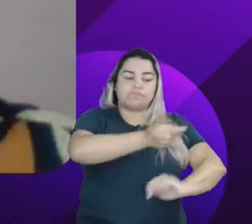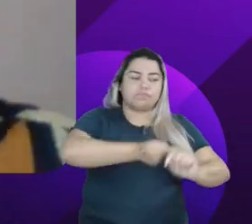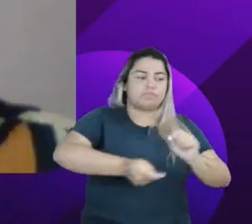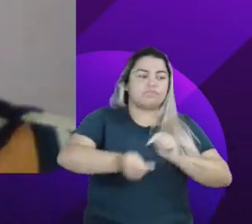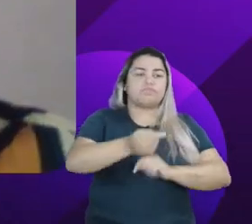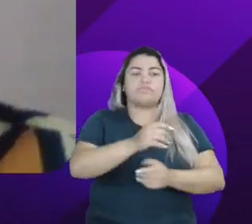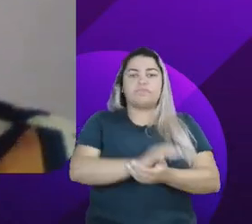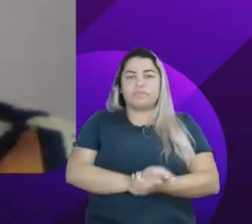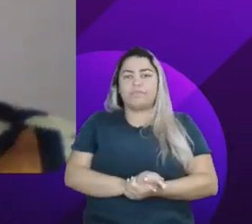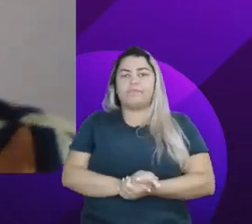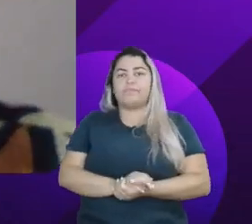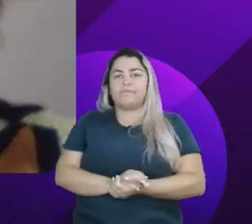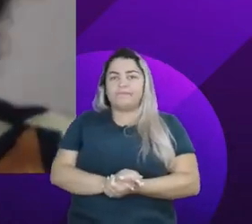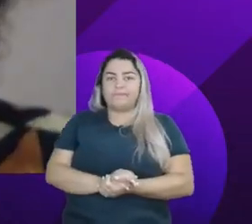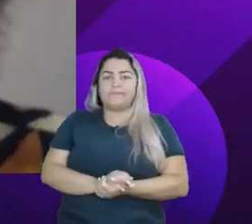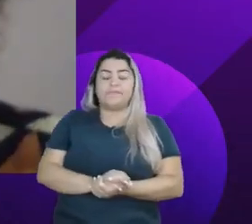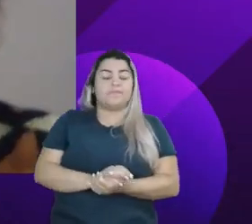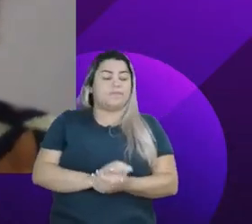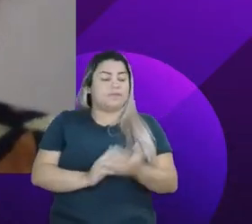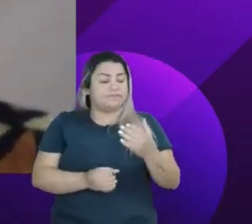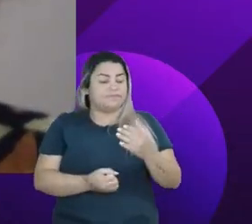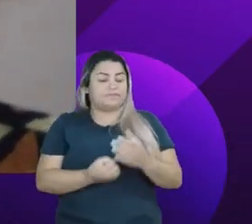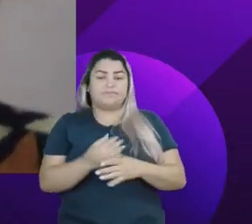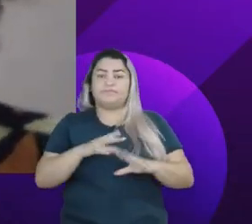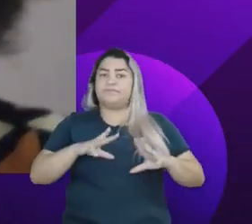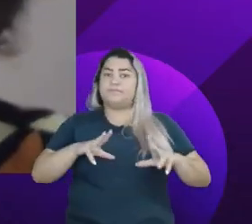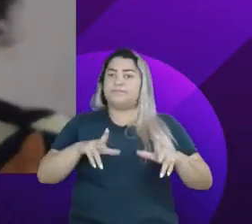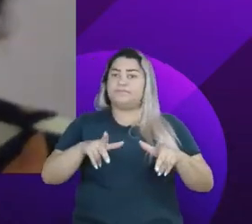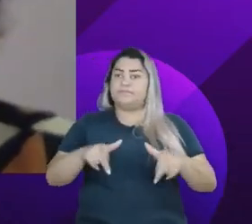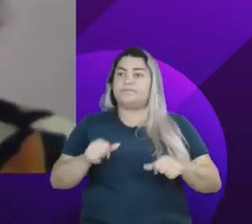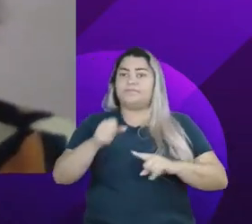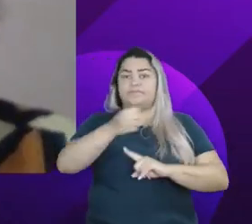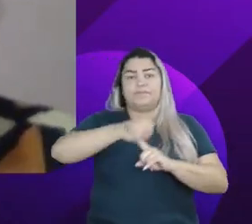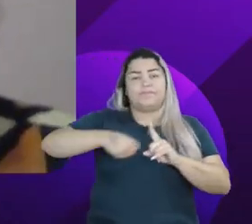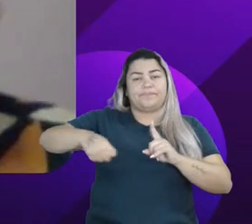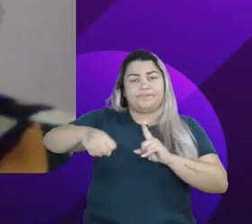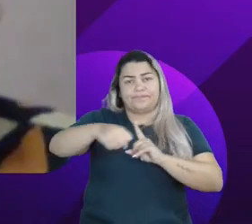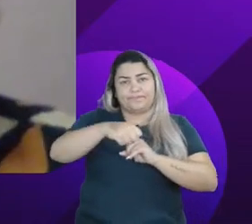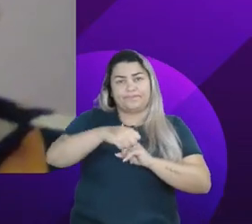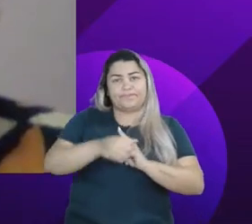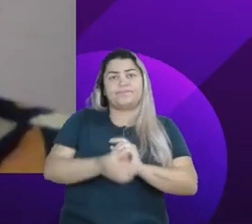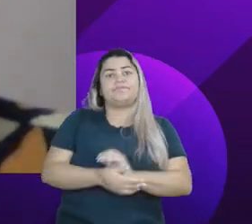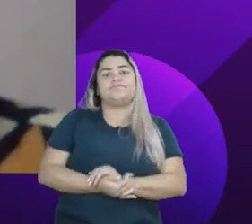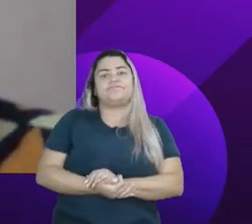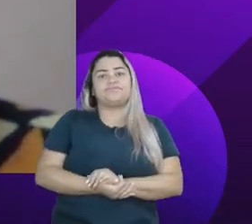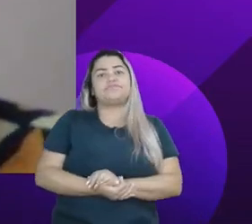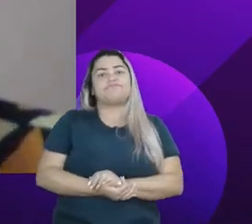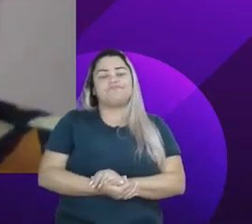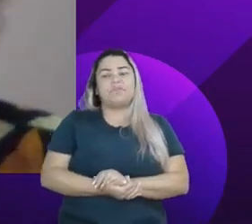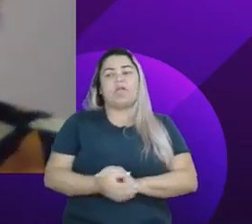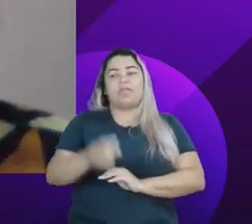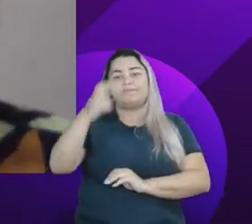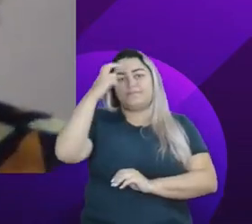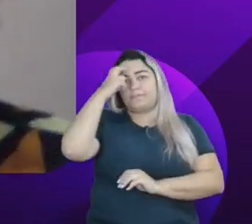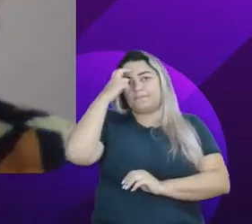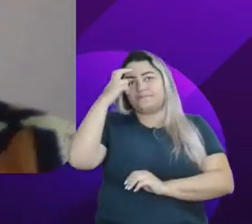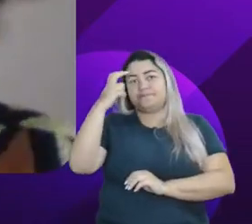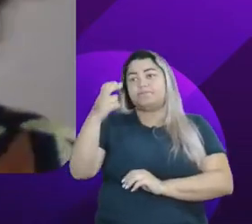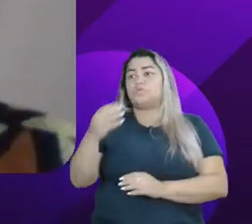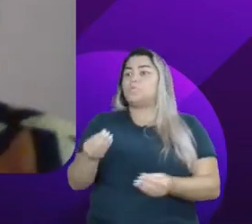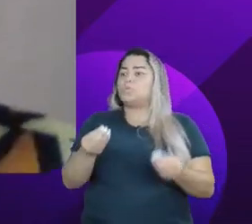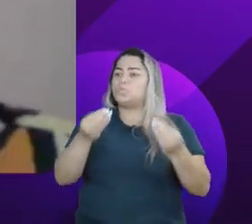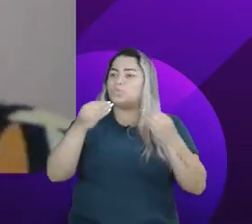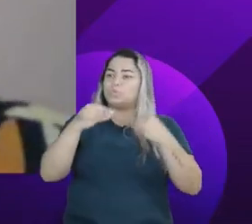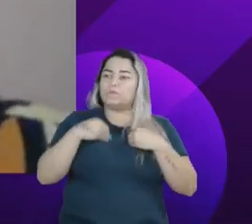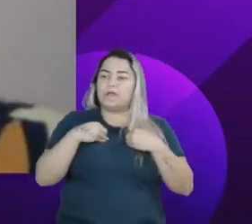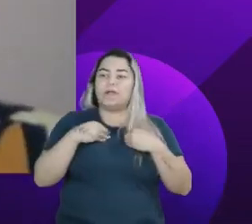econômica, a dimensão criativa, toda a dimensão social que a cultura nos traz.